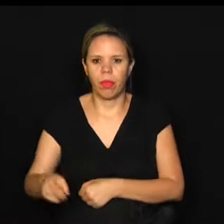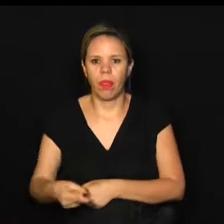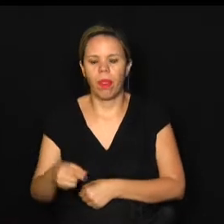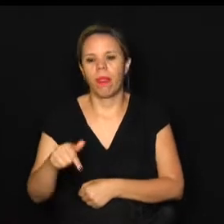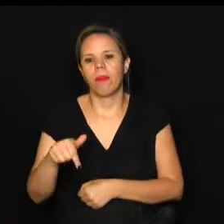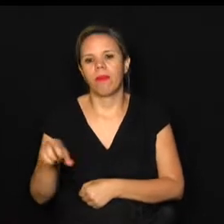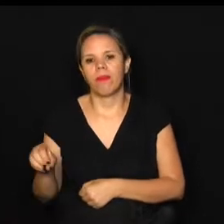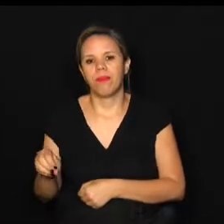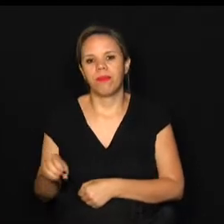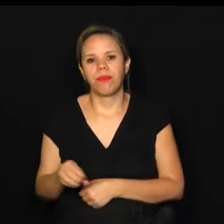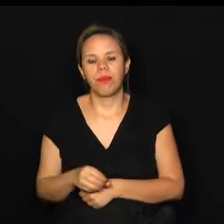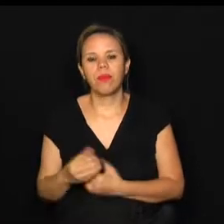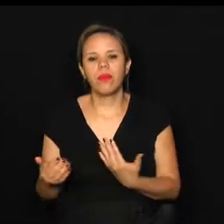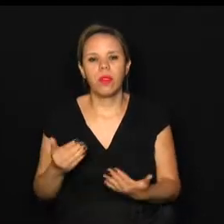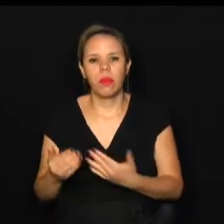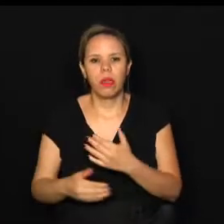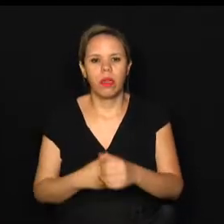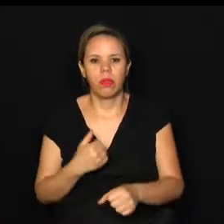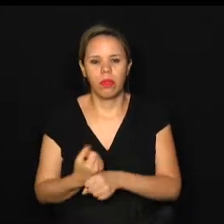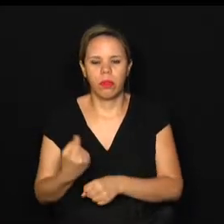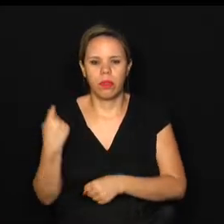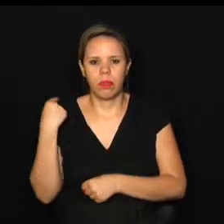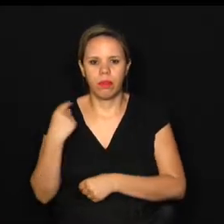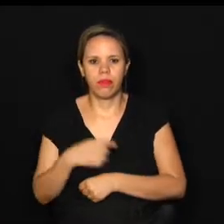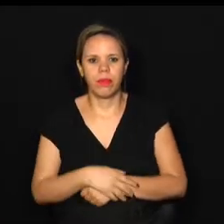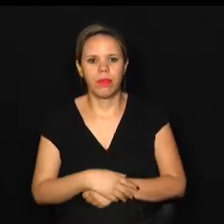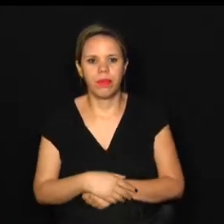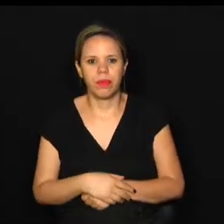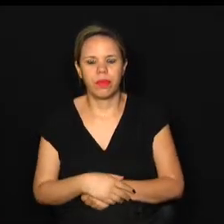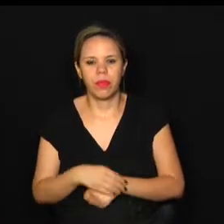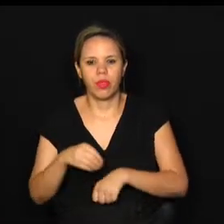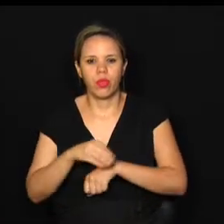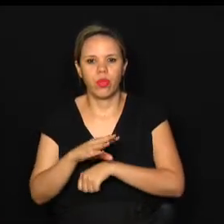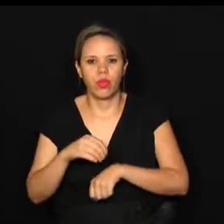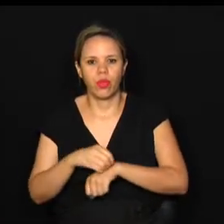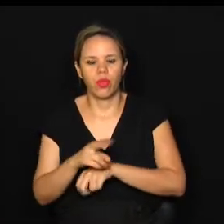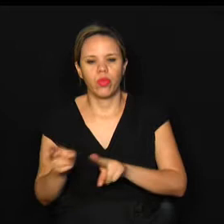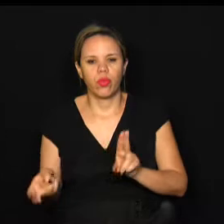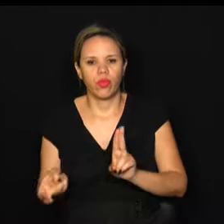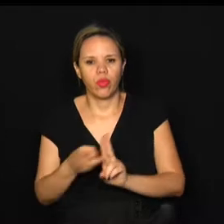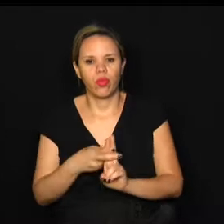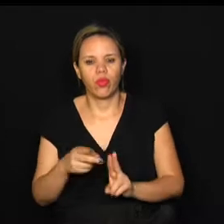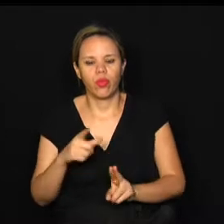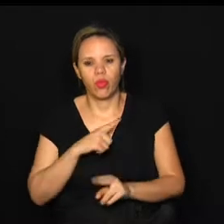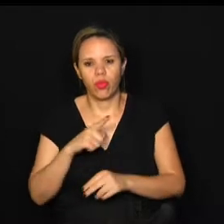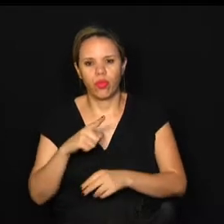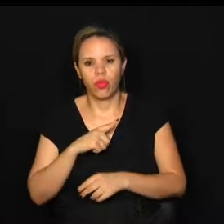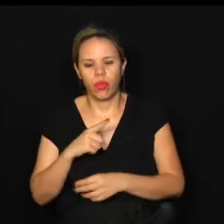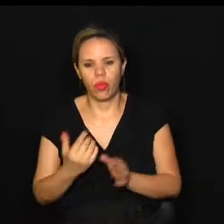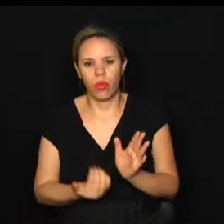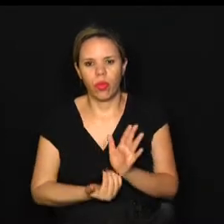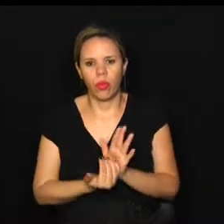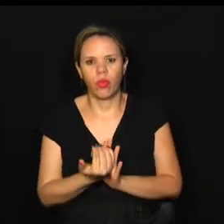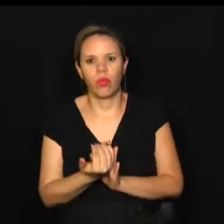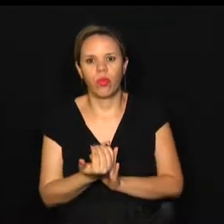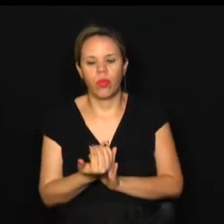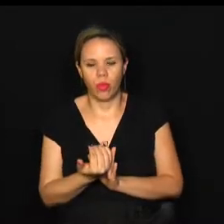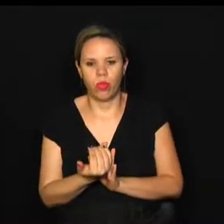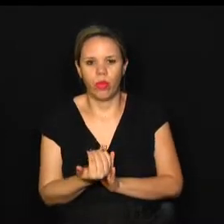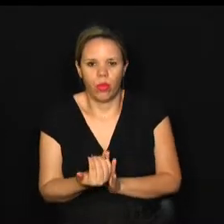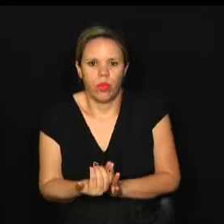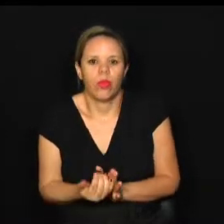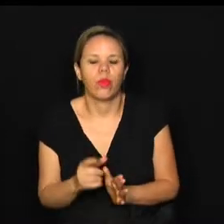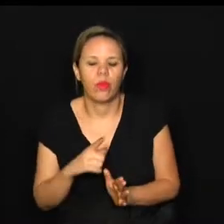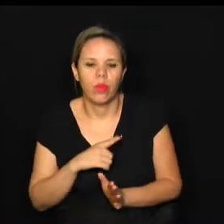contra 42 milhões e 200 no ano passado. Os repasses do SUS tiveram uma alta expressiva, né, até em